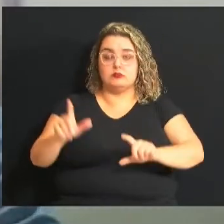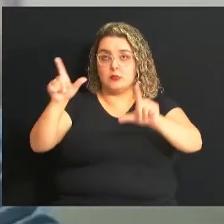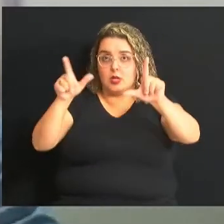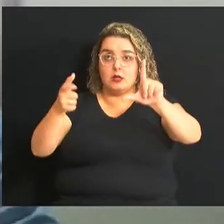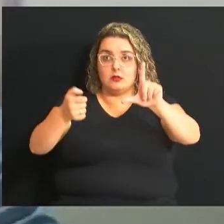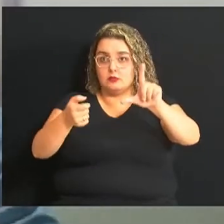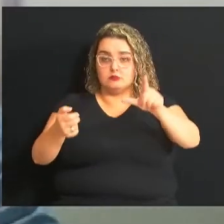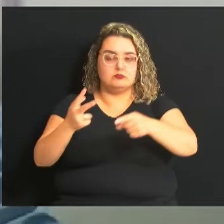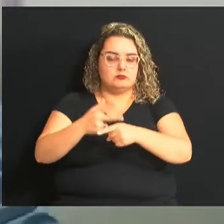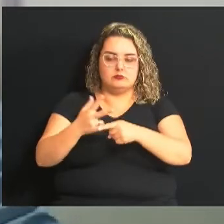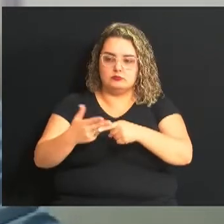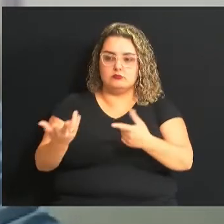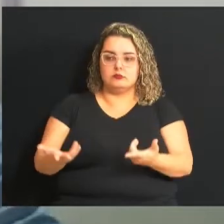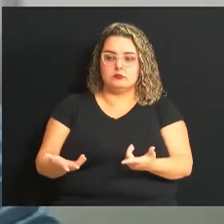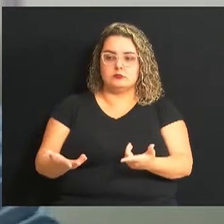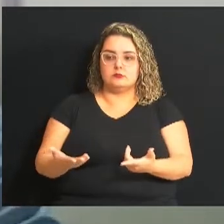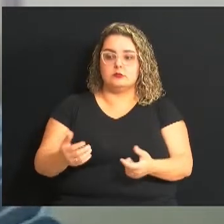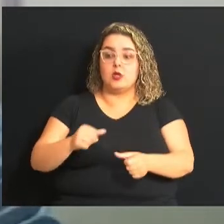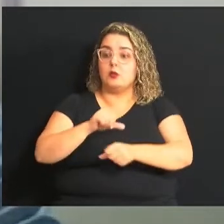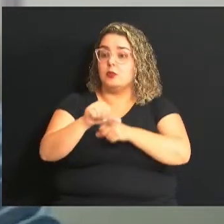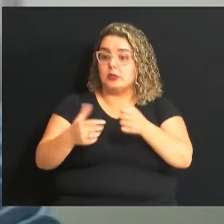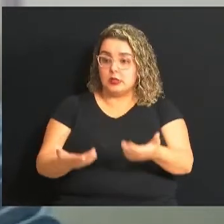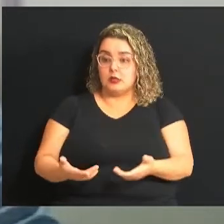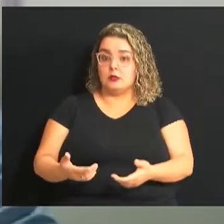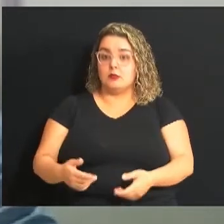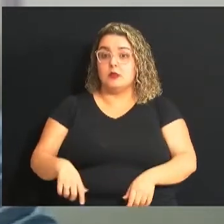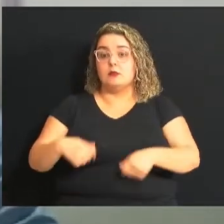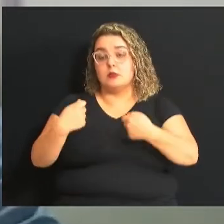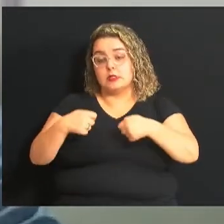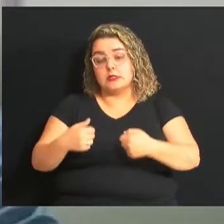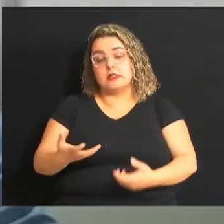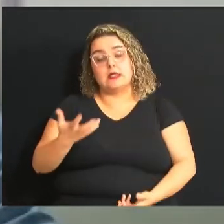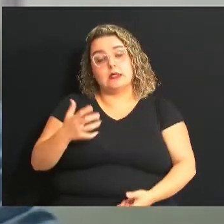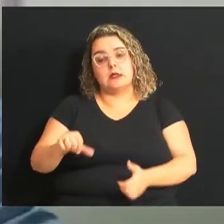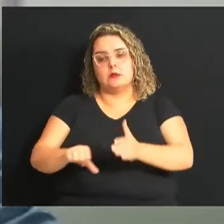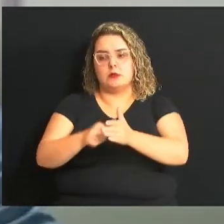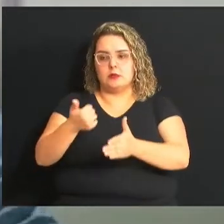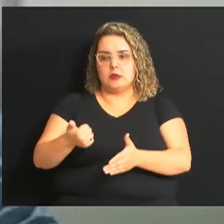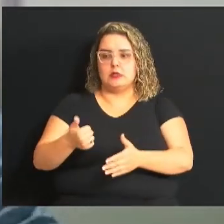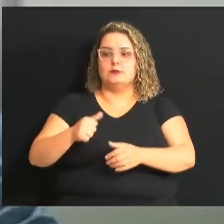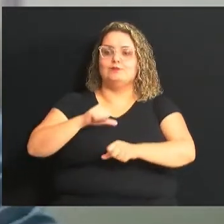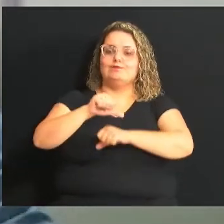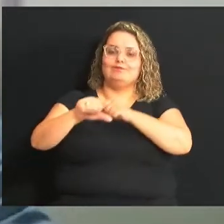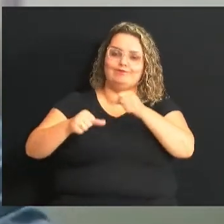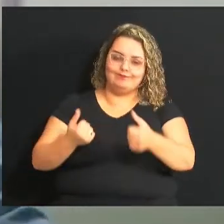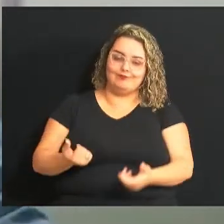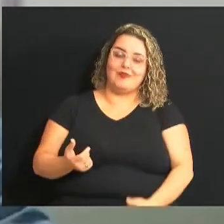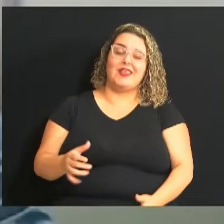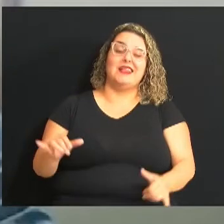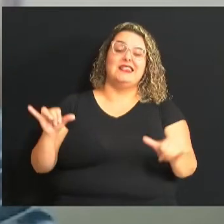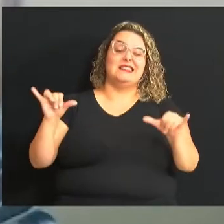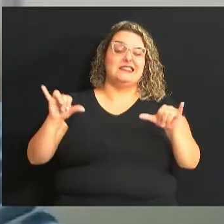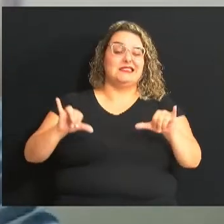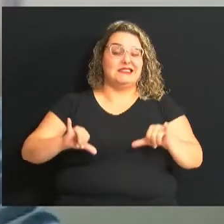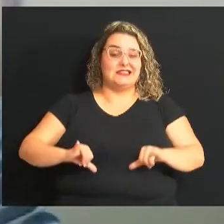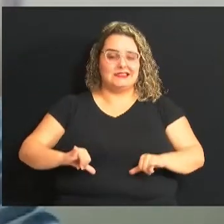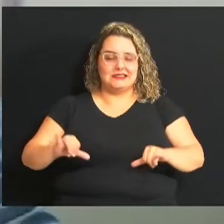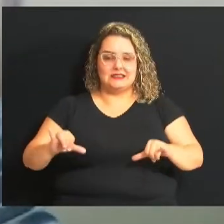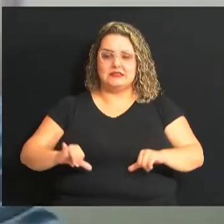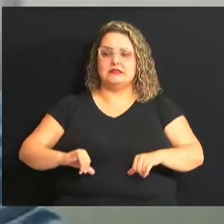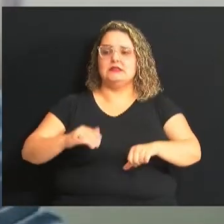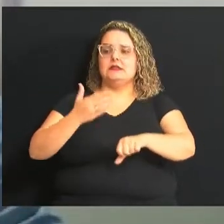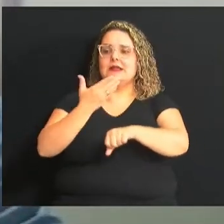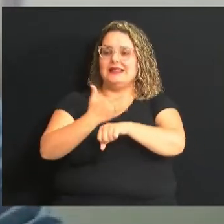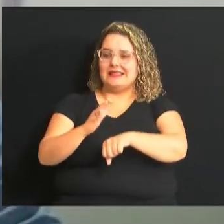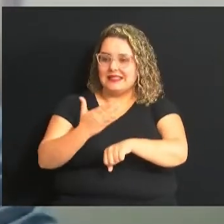série, mas ele primeiro precisa querer, né? Então, essa mudança de hábito, a gente sabe que ela é dolorida. Então, treinar, para quem nunca